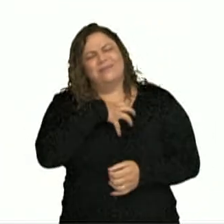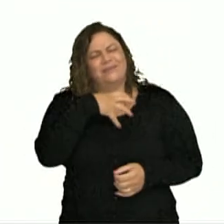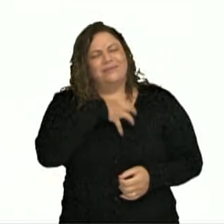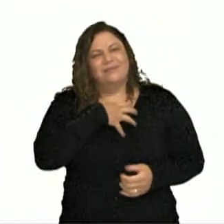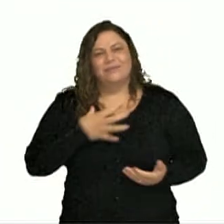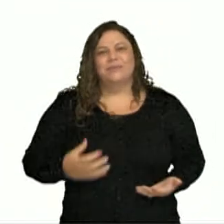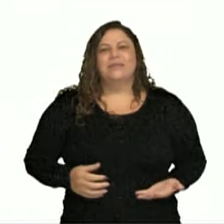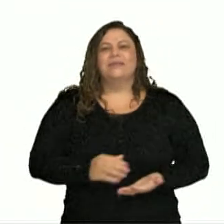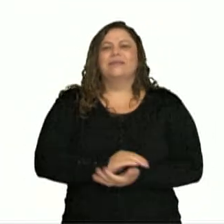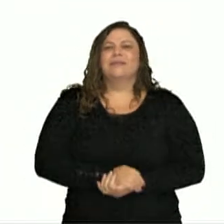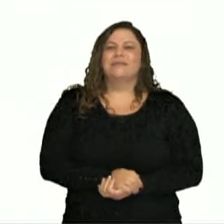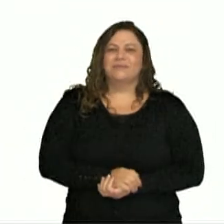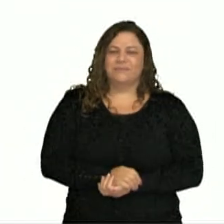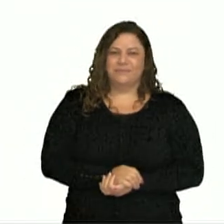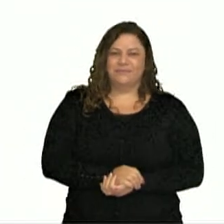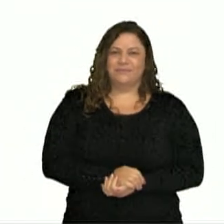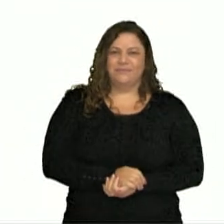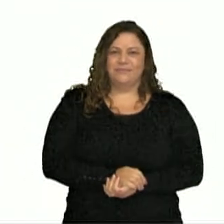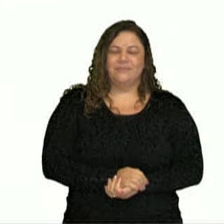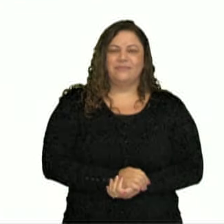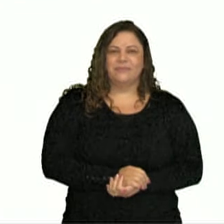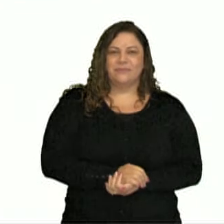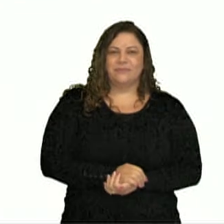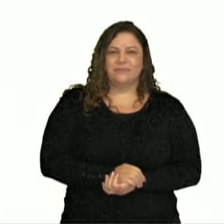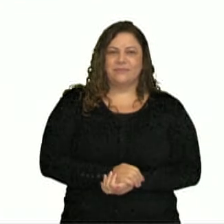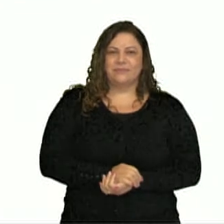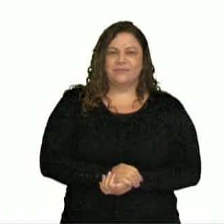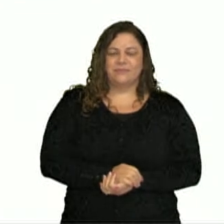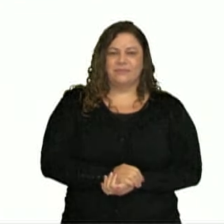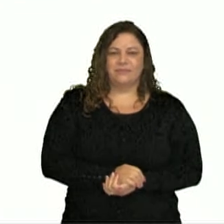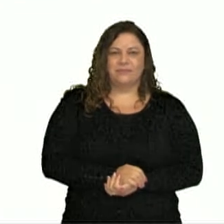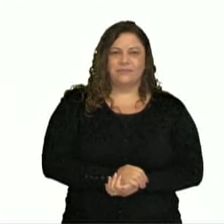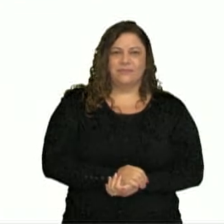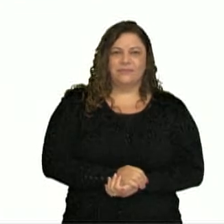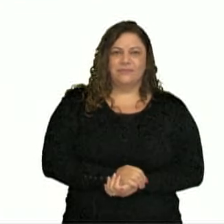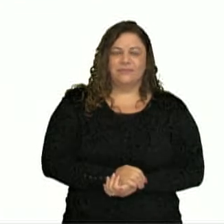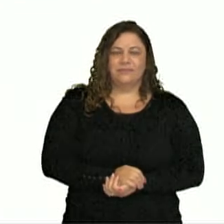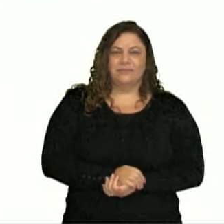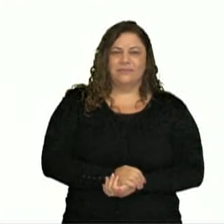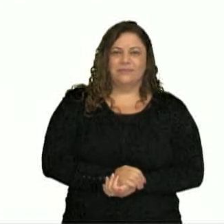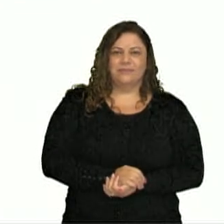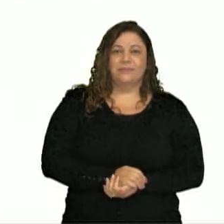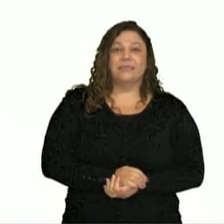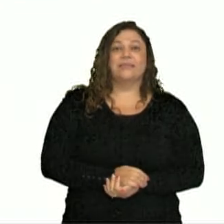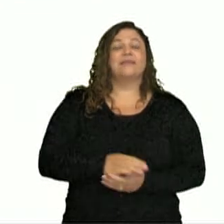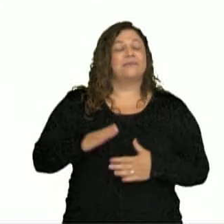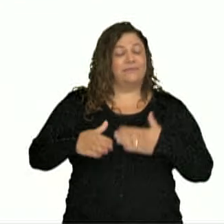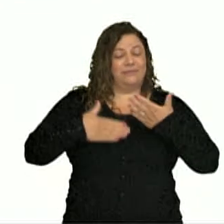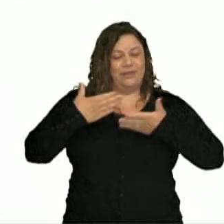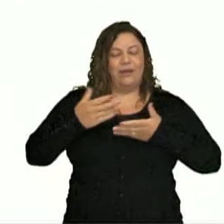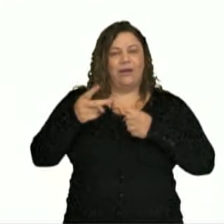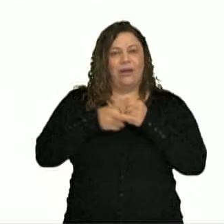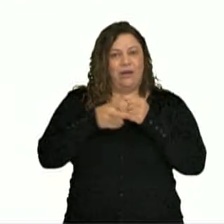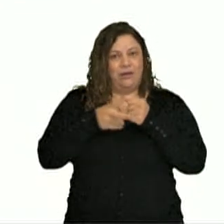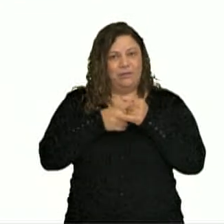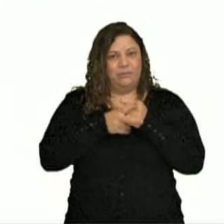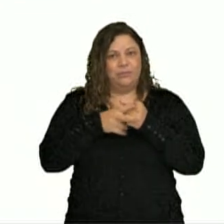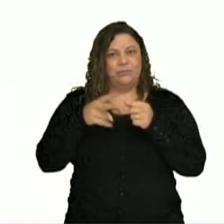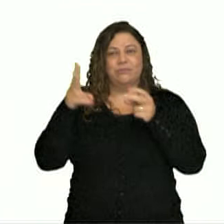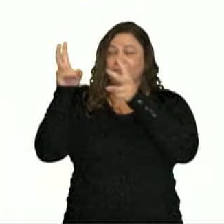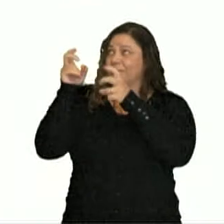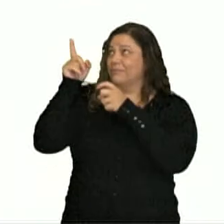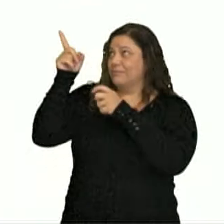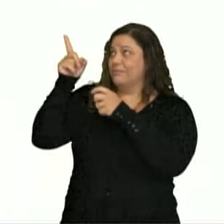No sigas los consejos de esa dieta. Verbo seguir, no sigas. No digas todo lo